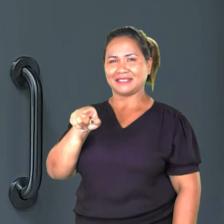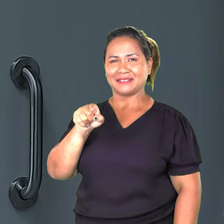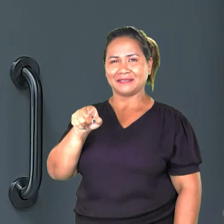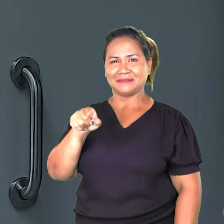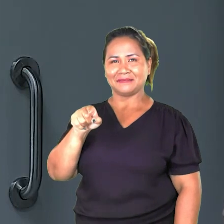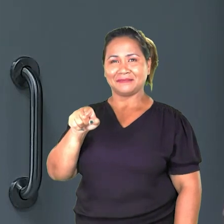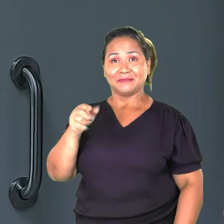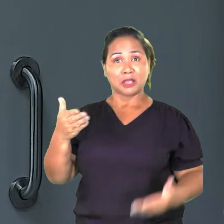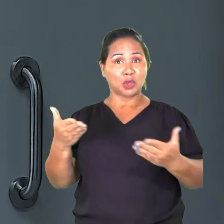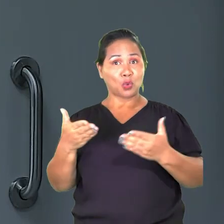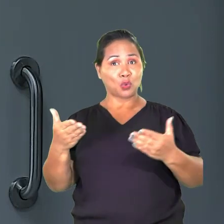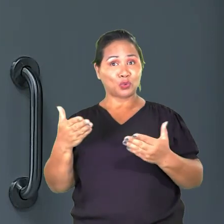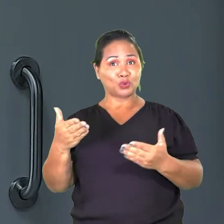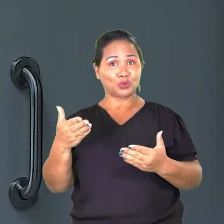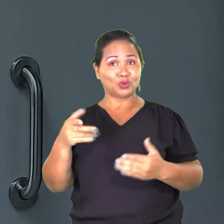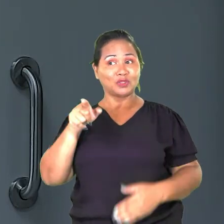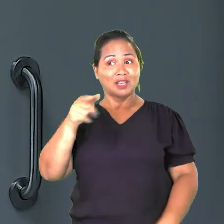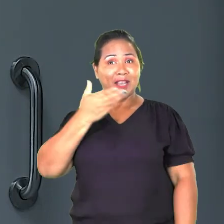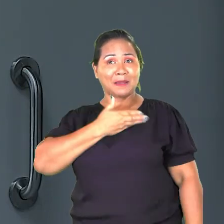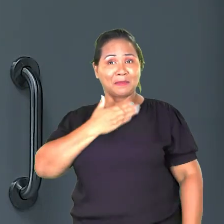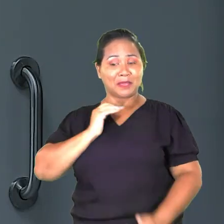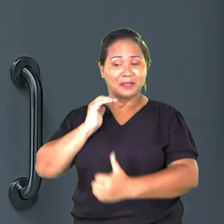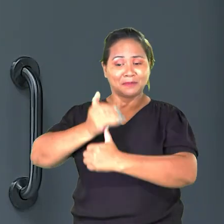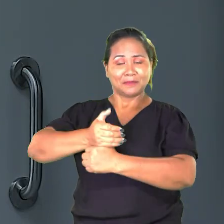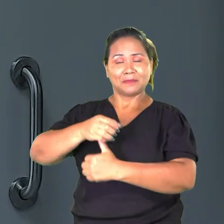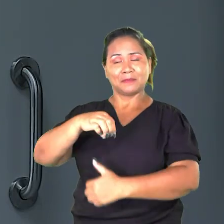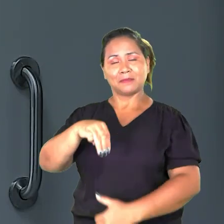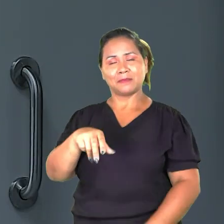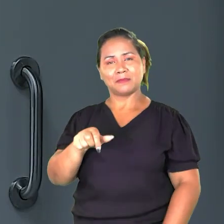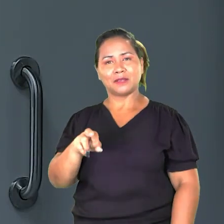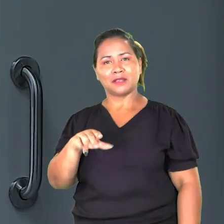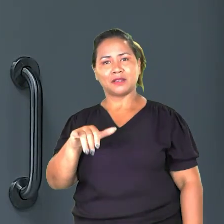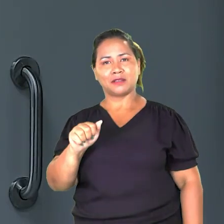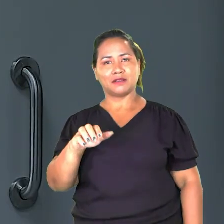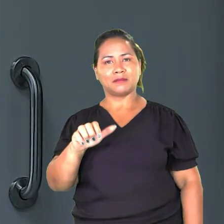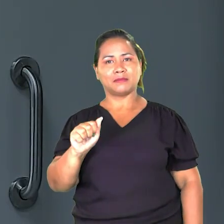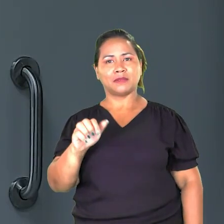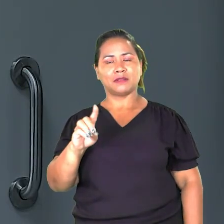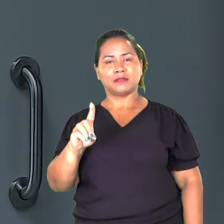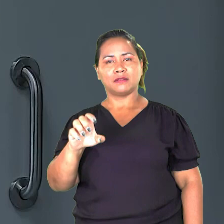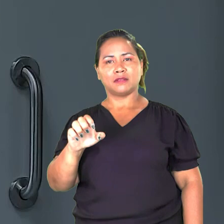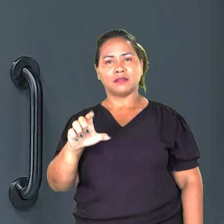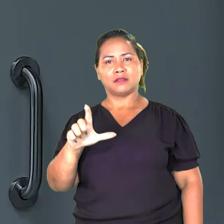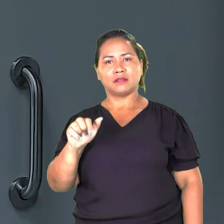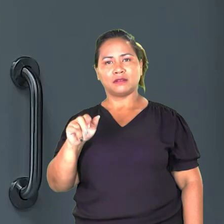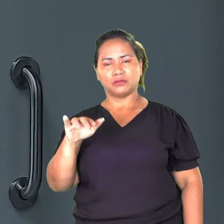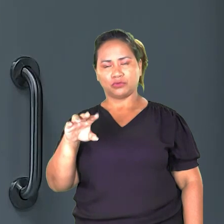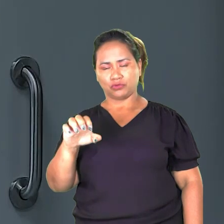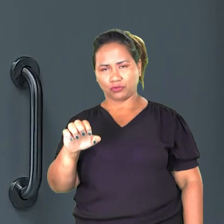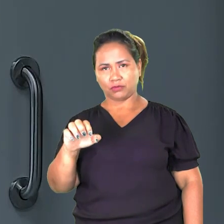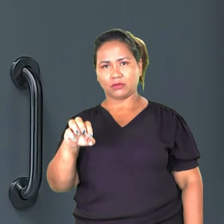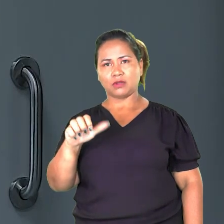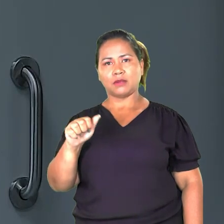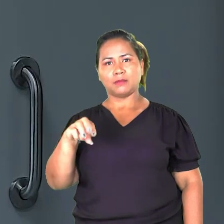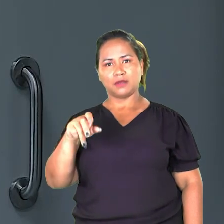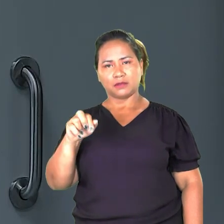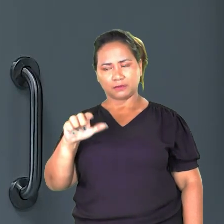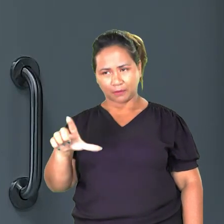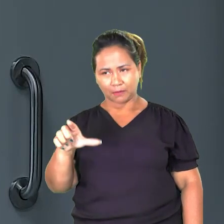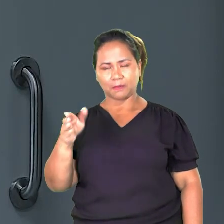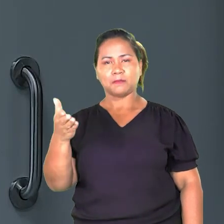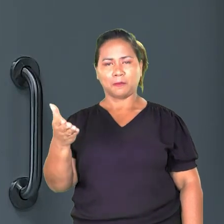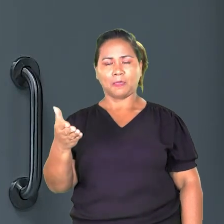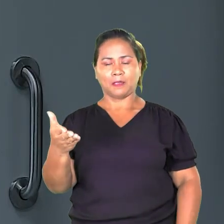pela querida amiga Maria Adelaide Amaral. Convivi semanalmente com Nazaré Thiollier por 5 anos,